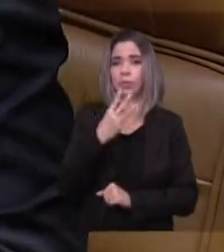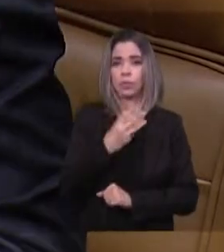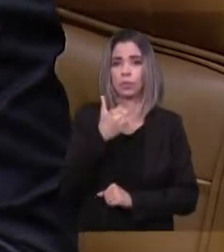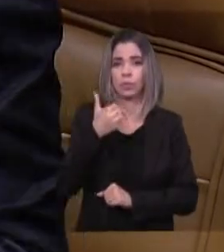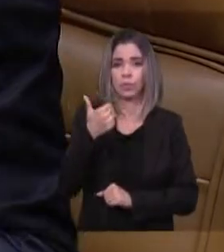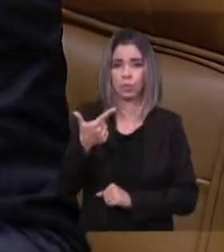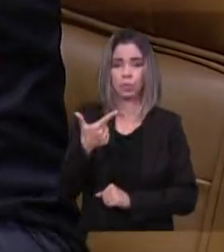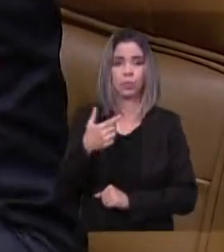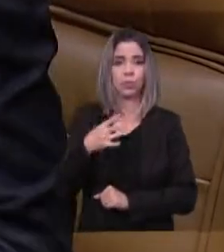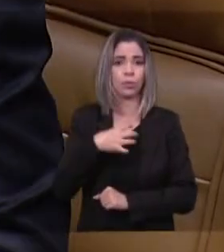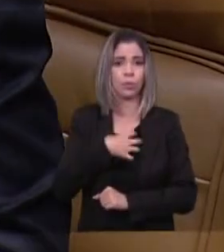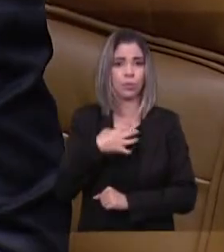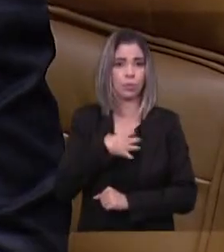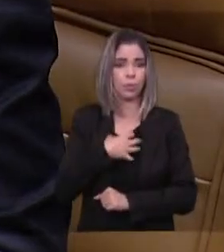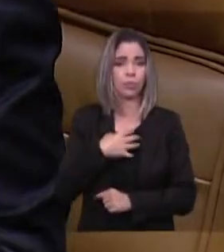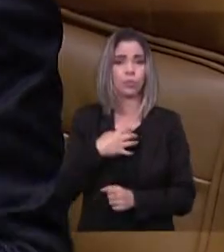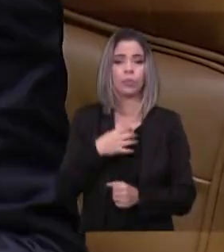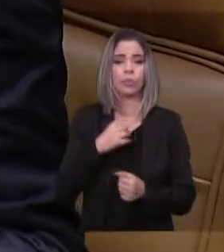da Bahia.